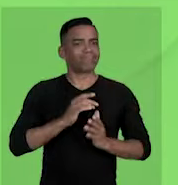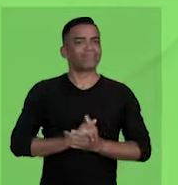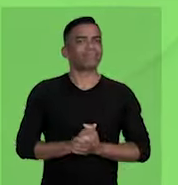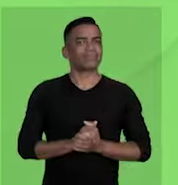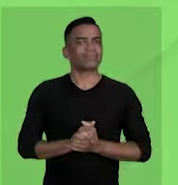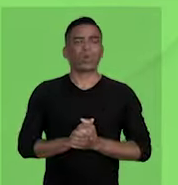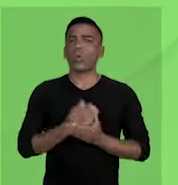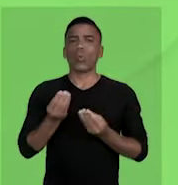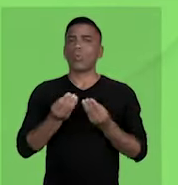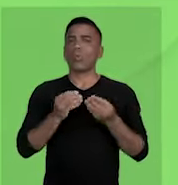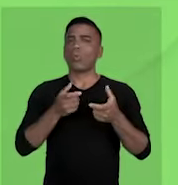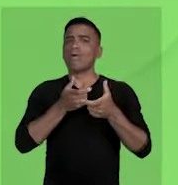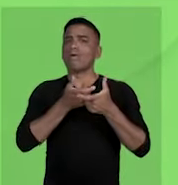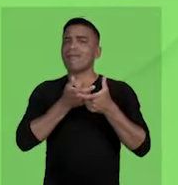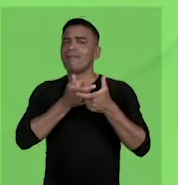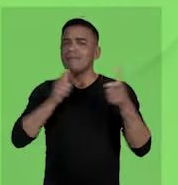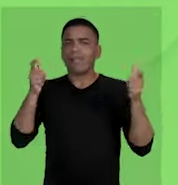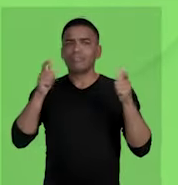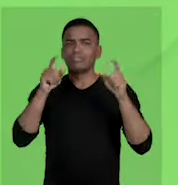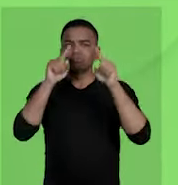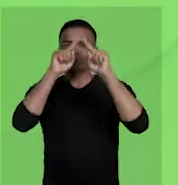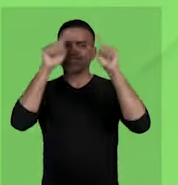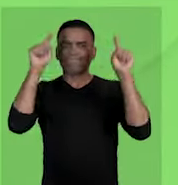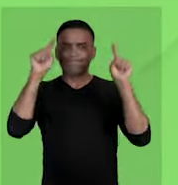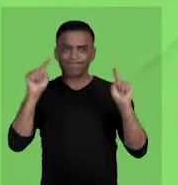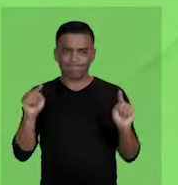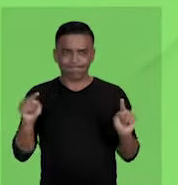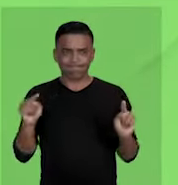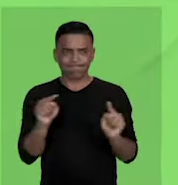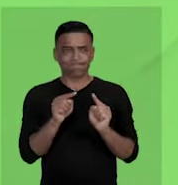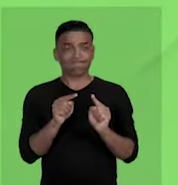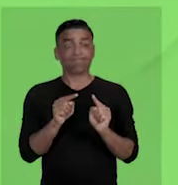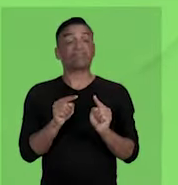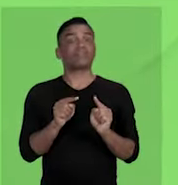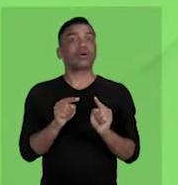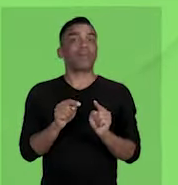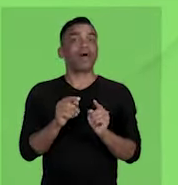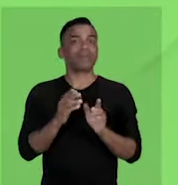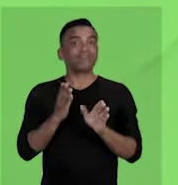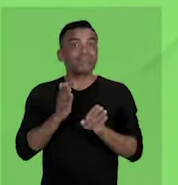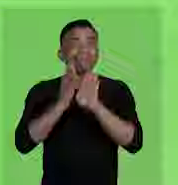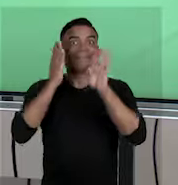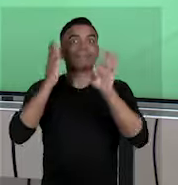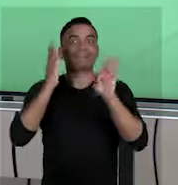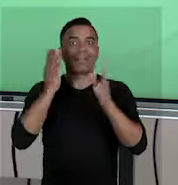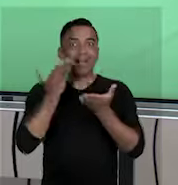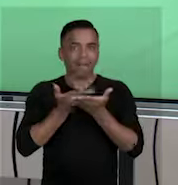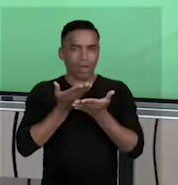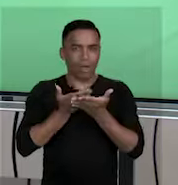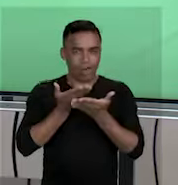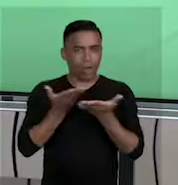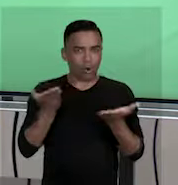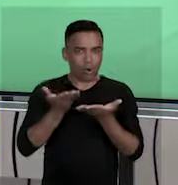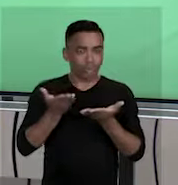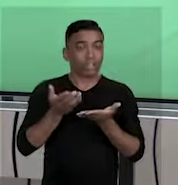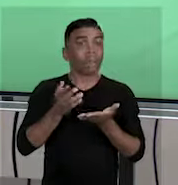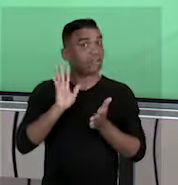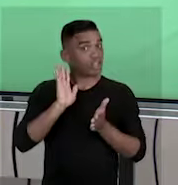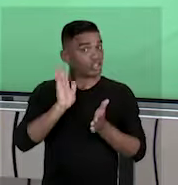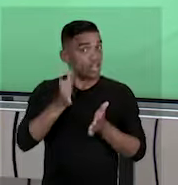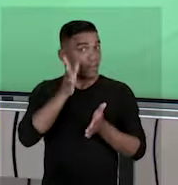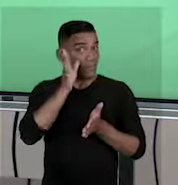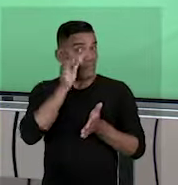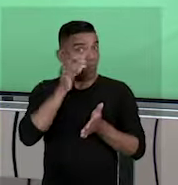grande circuito. Lembrando que, para chegar nessa aula de hoje, nós vimos as aulas anteriores falando sobre